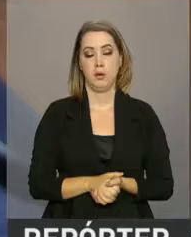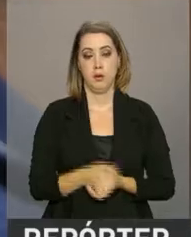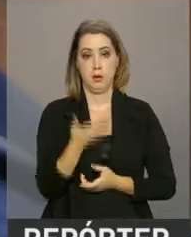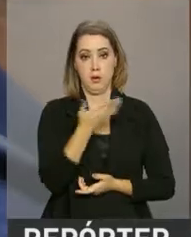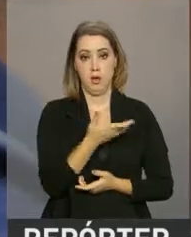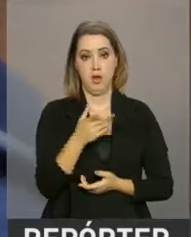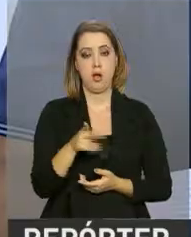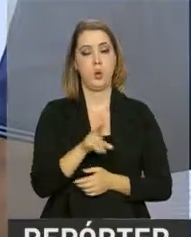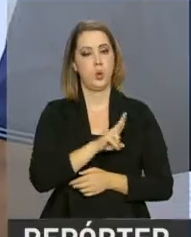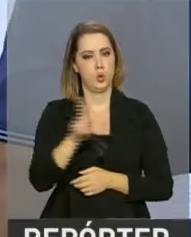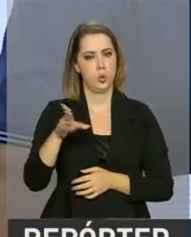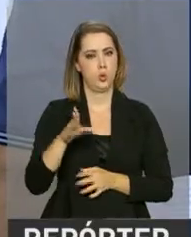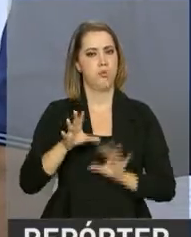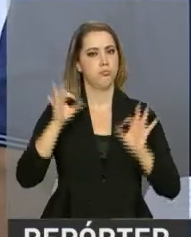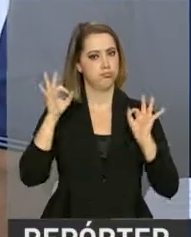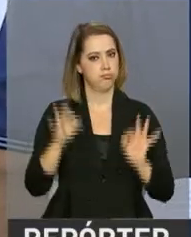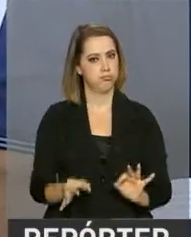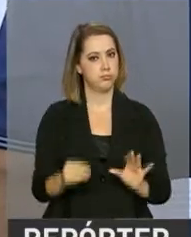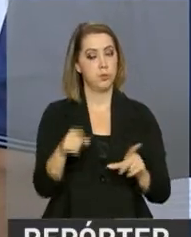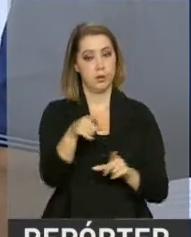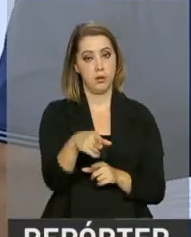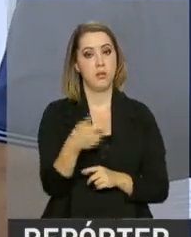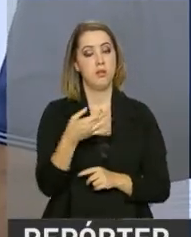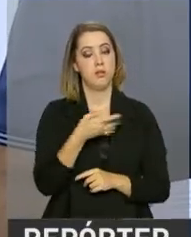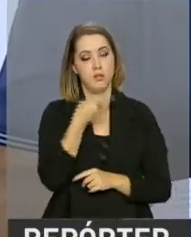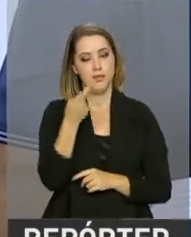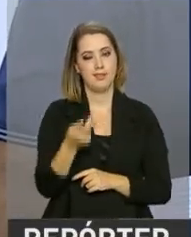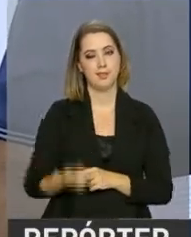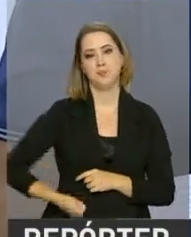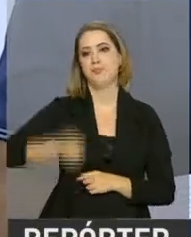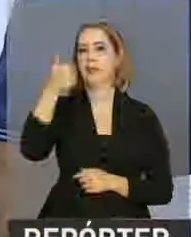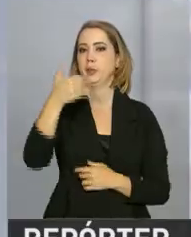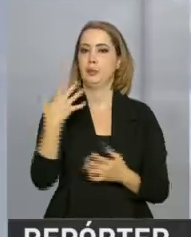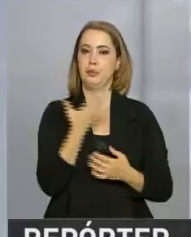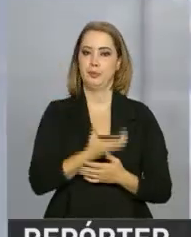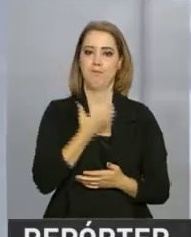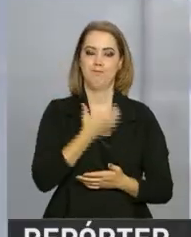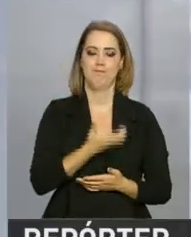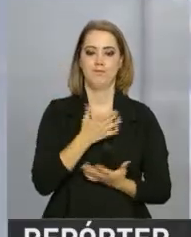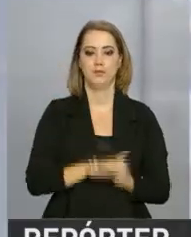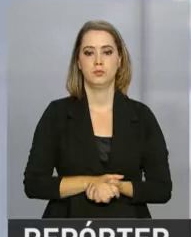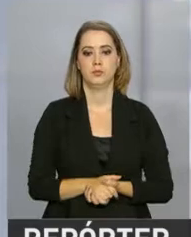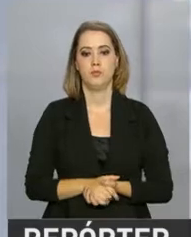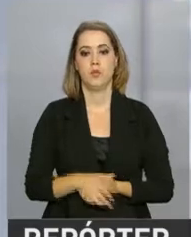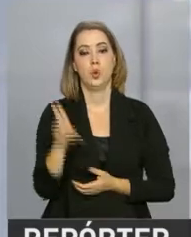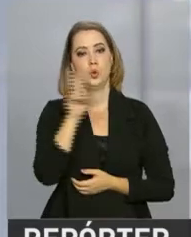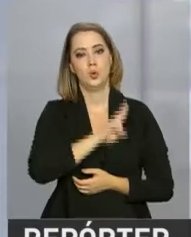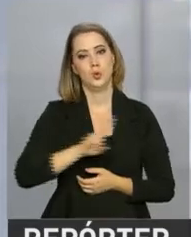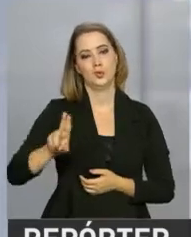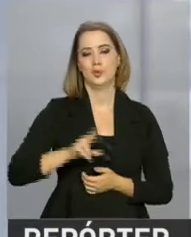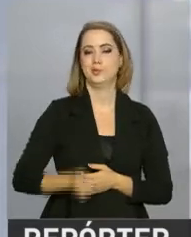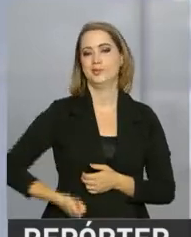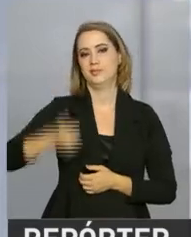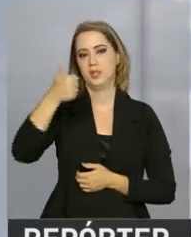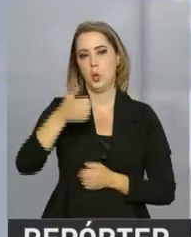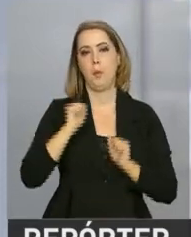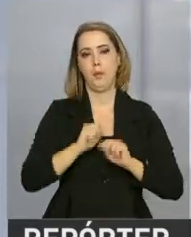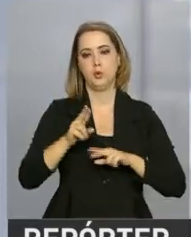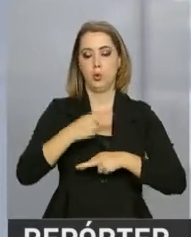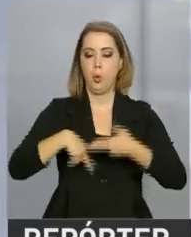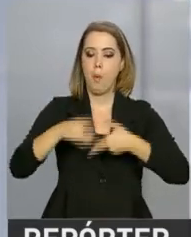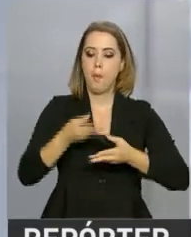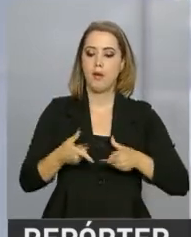eo nome limpo o anderson garante que o final do ano vai ser mais tranquilo agora está como muito eu posso comprar algum presente com seus filhos